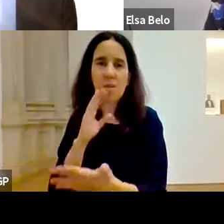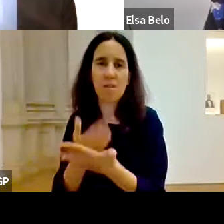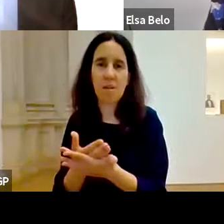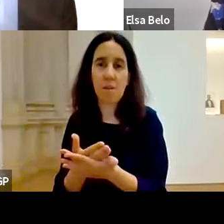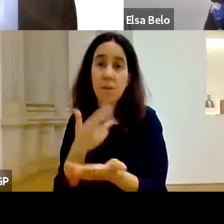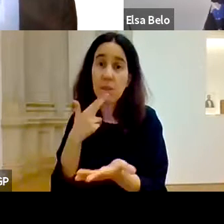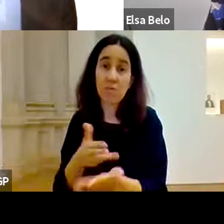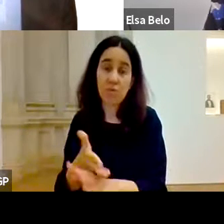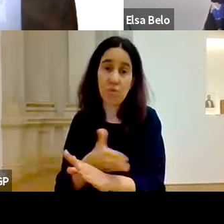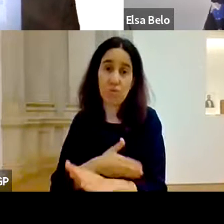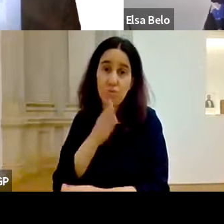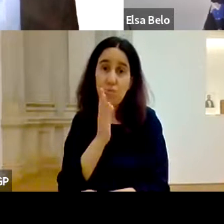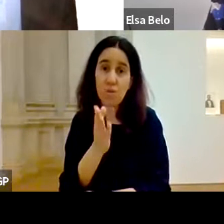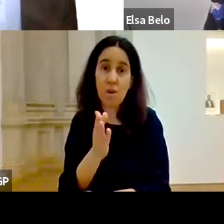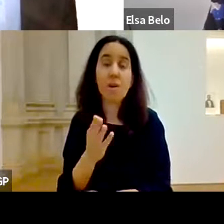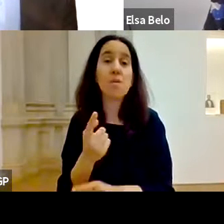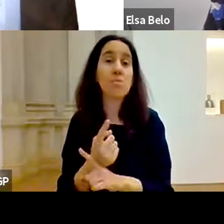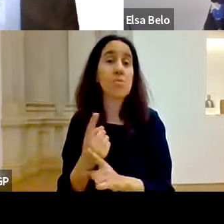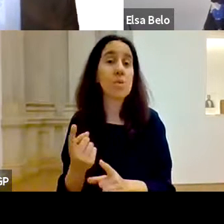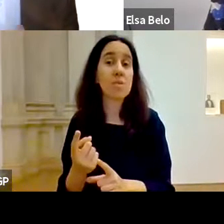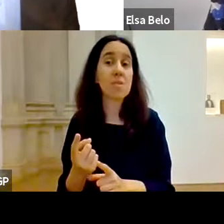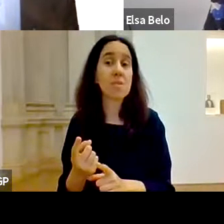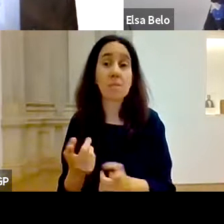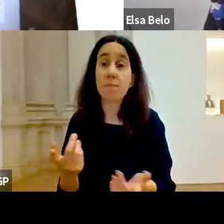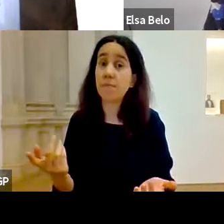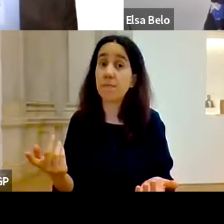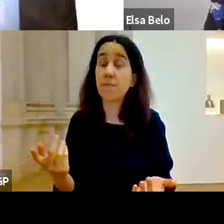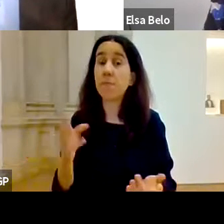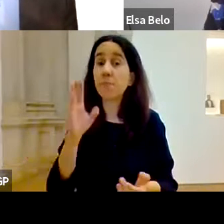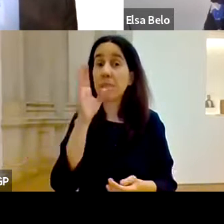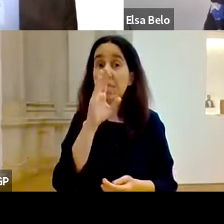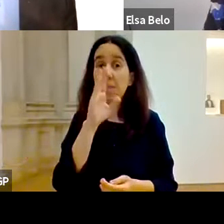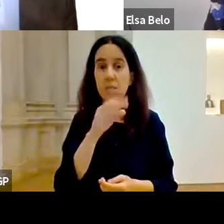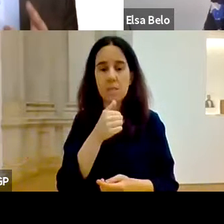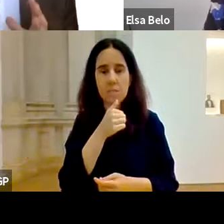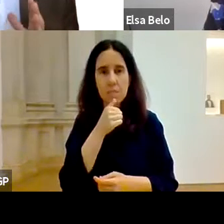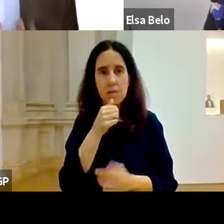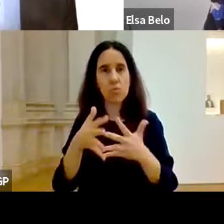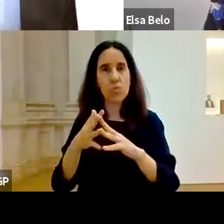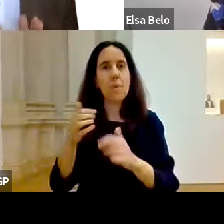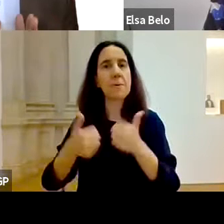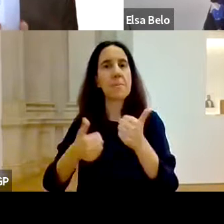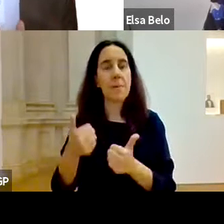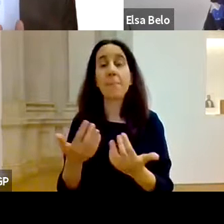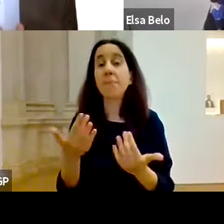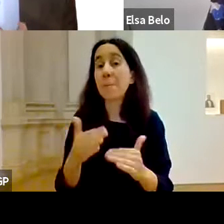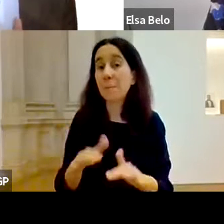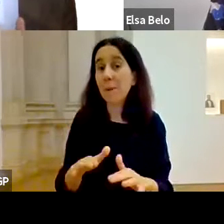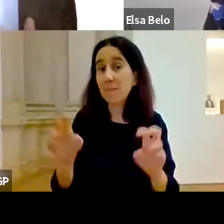razões que enunciei há pouco, do que se houver uma decisão estruturada. Mas o